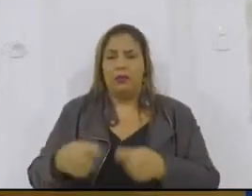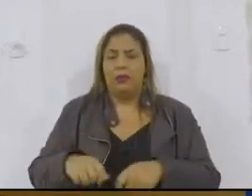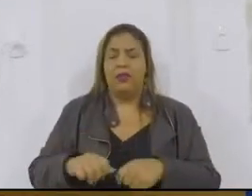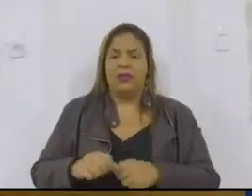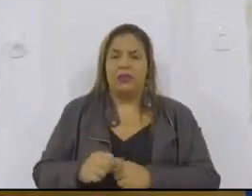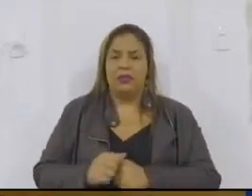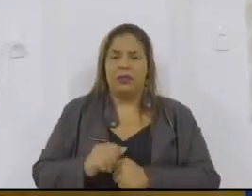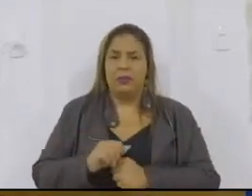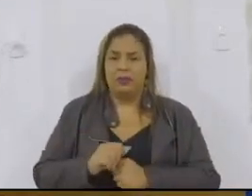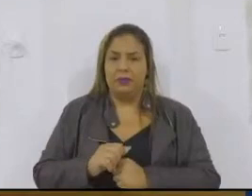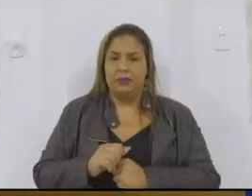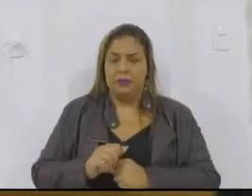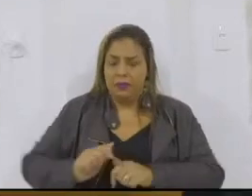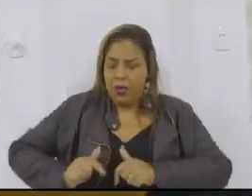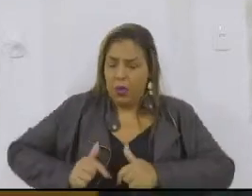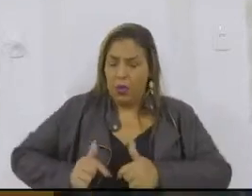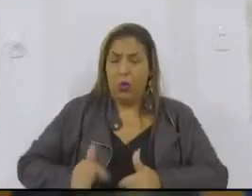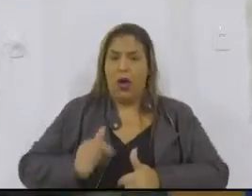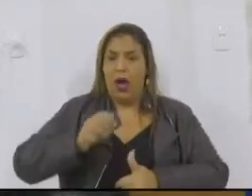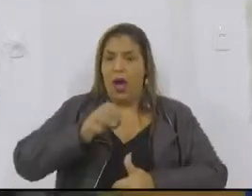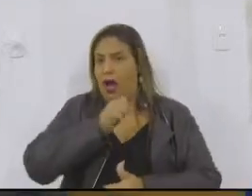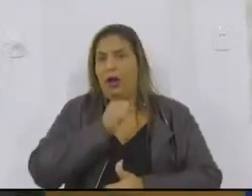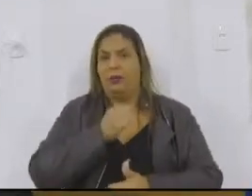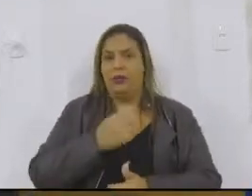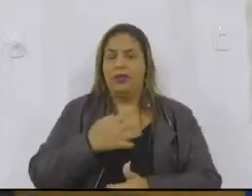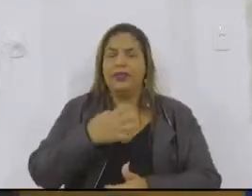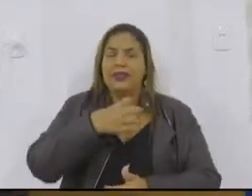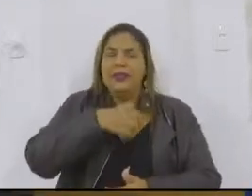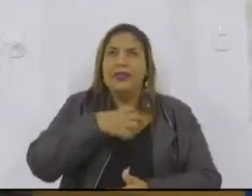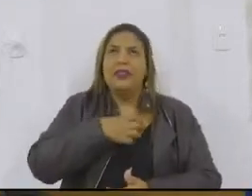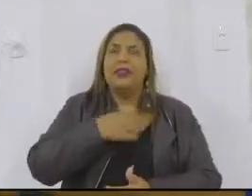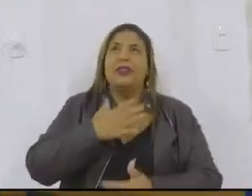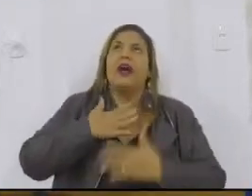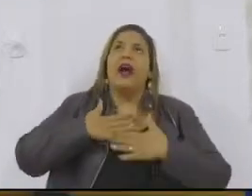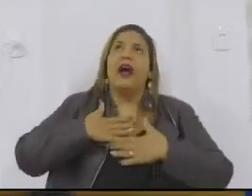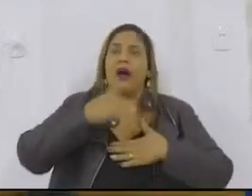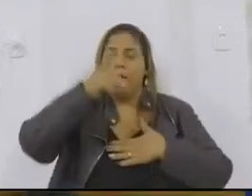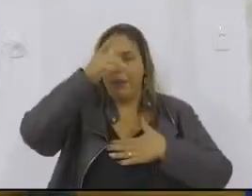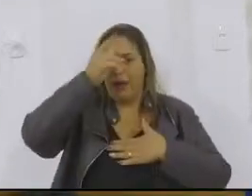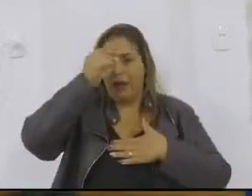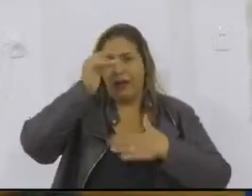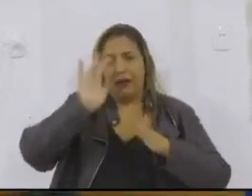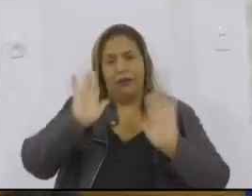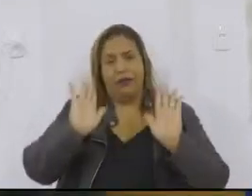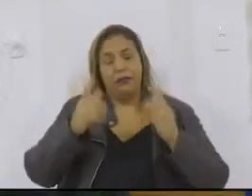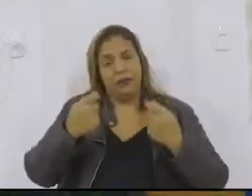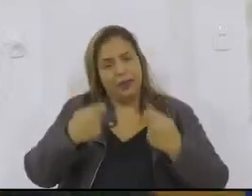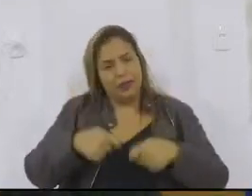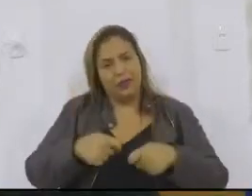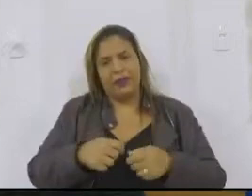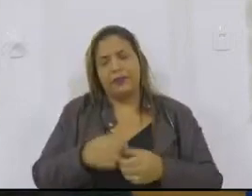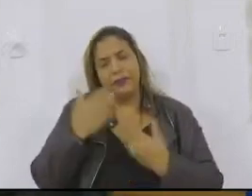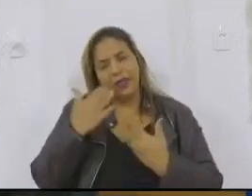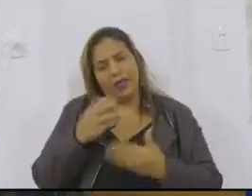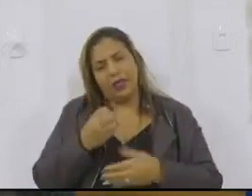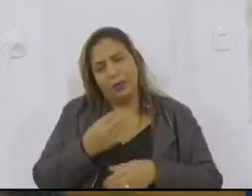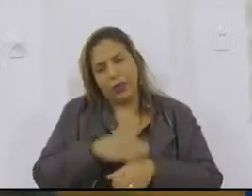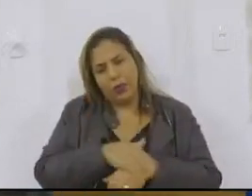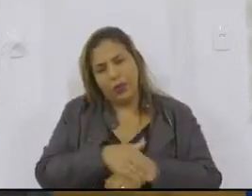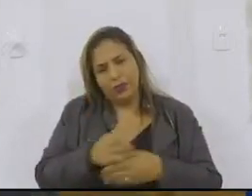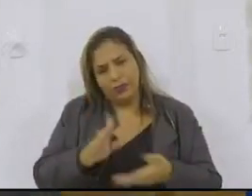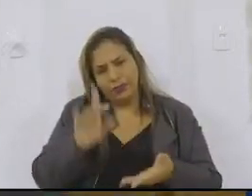para que a gente possa ter uma sensação mais agradável, que a gente se sinta melhor e mais confortável. Obrigado, boa noite. Fique com